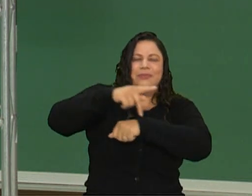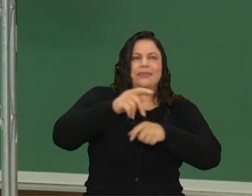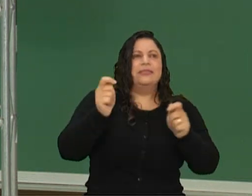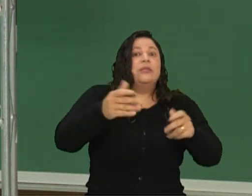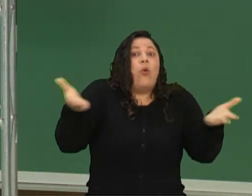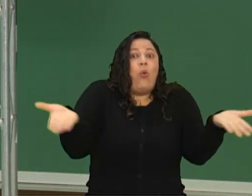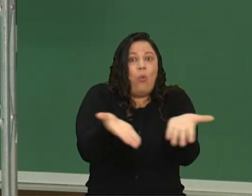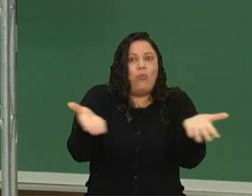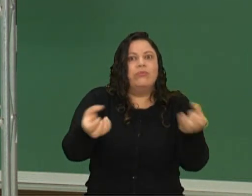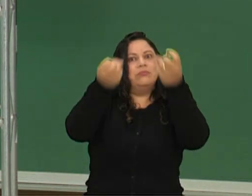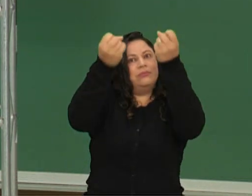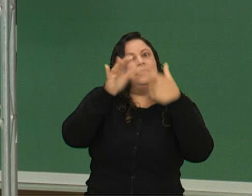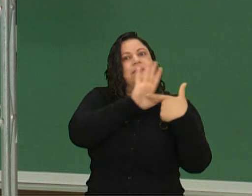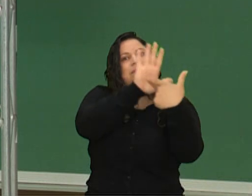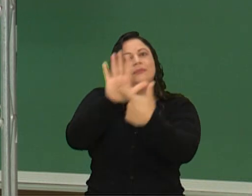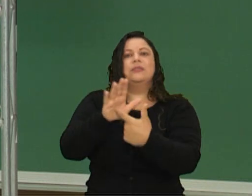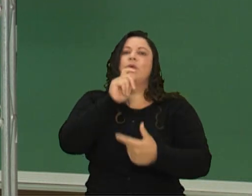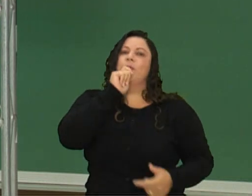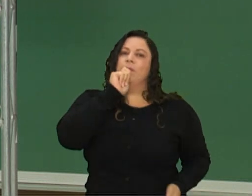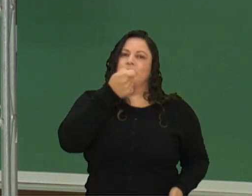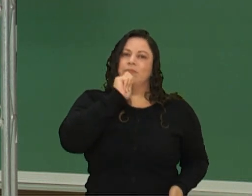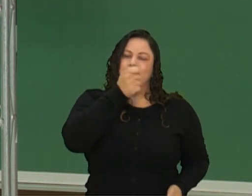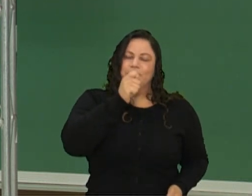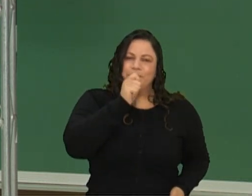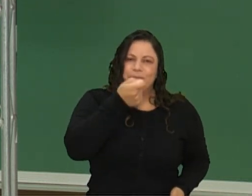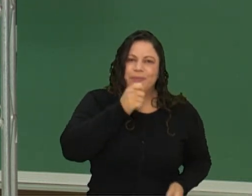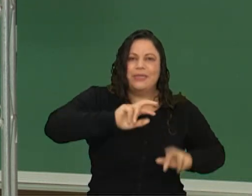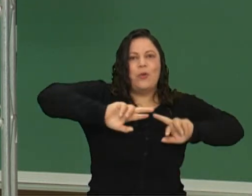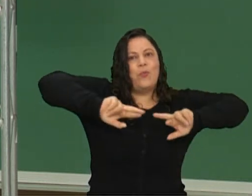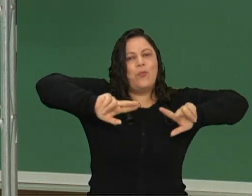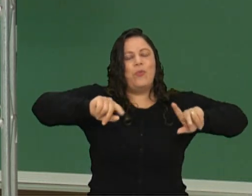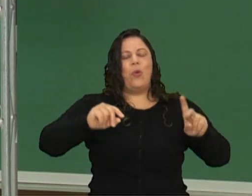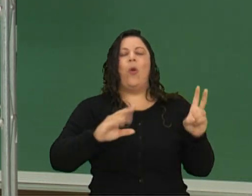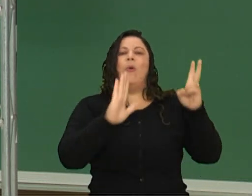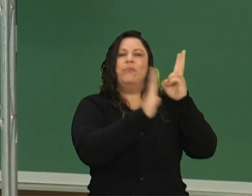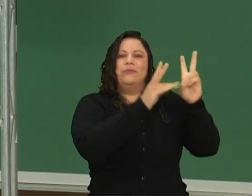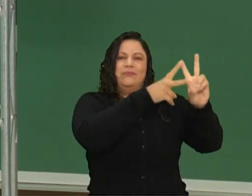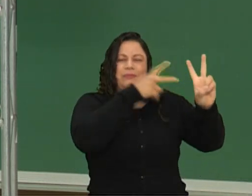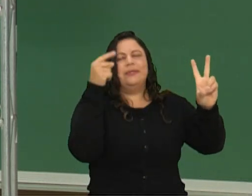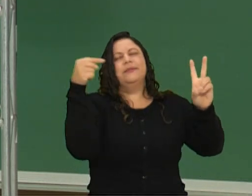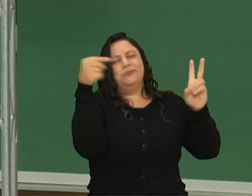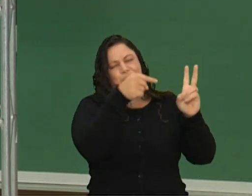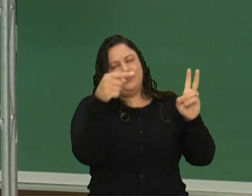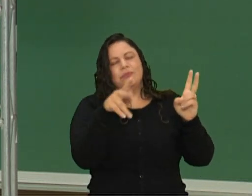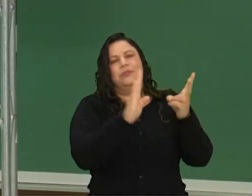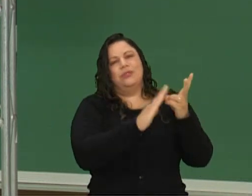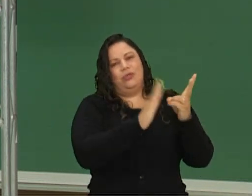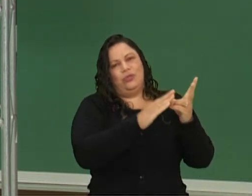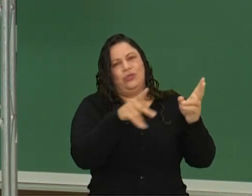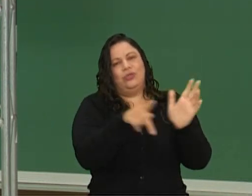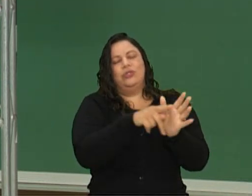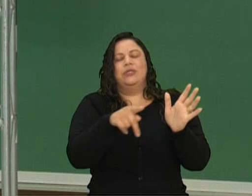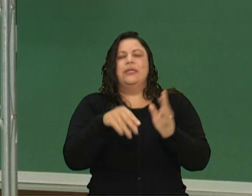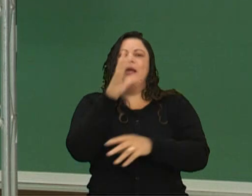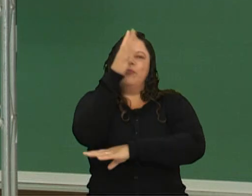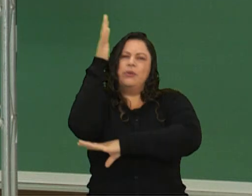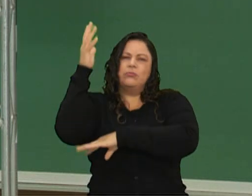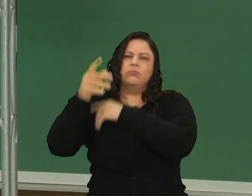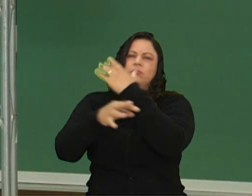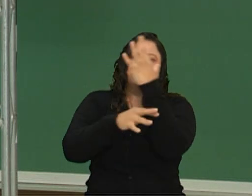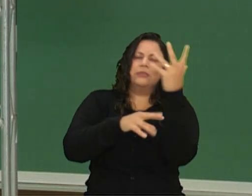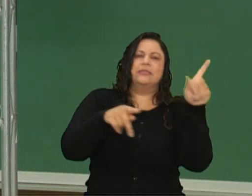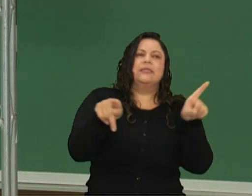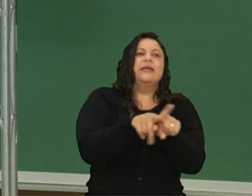um alimento indígena natural e falamos da Páscoa, o pão sagrado, e a peçanca, os ovos pintados das